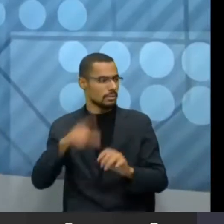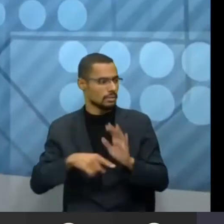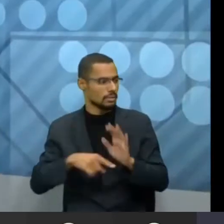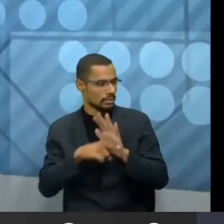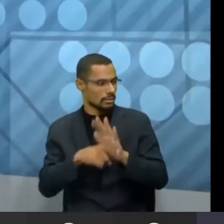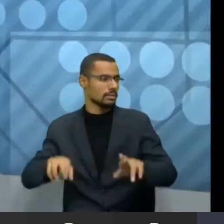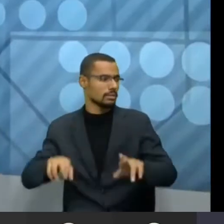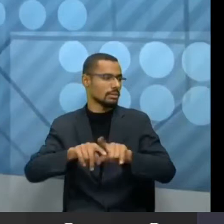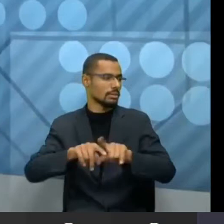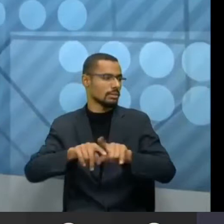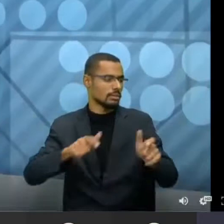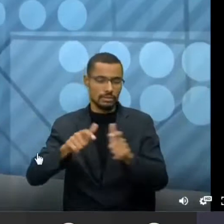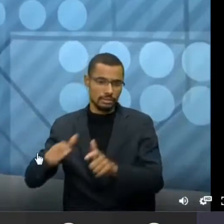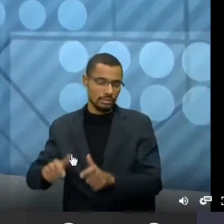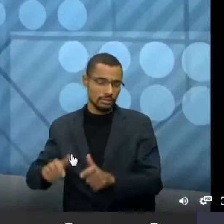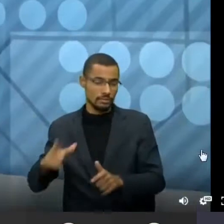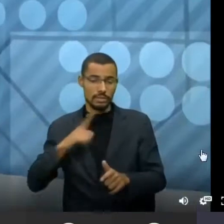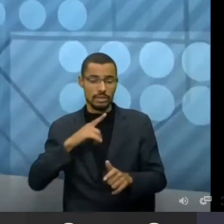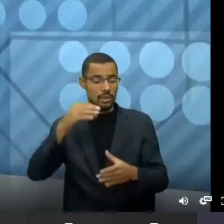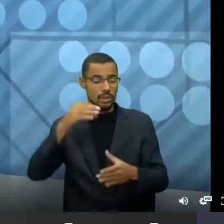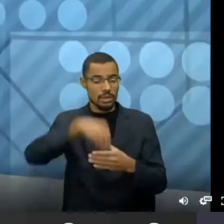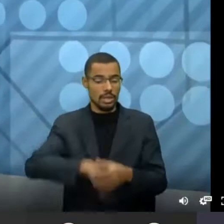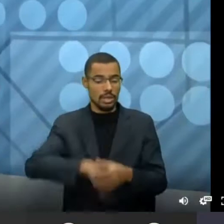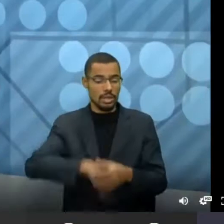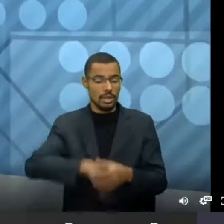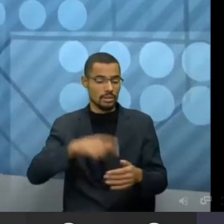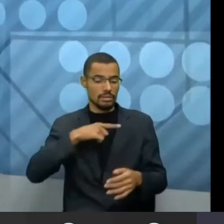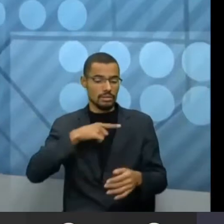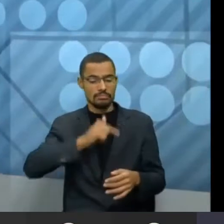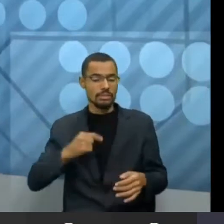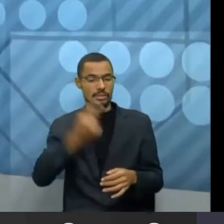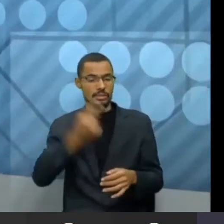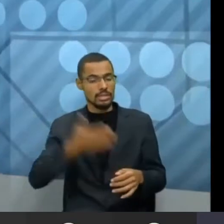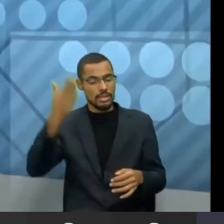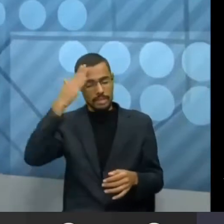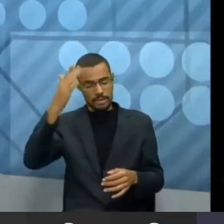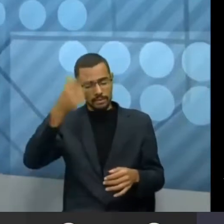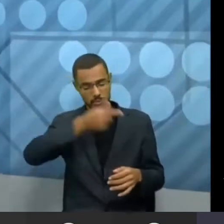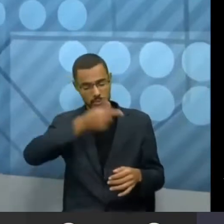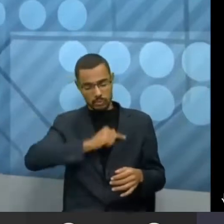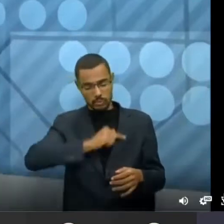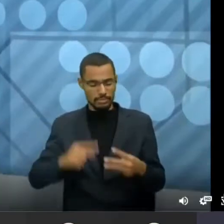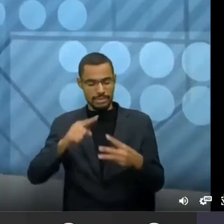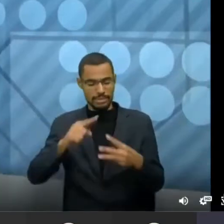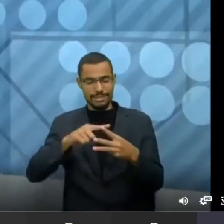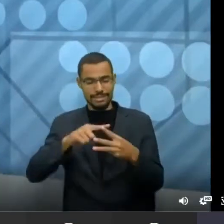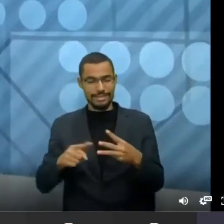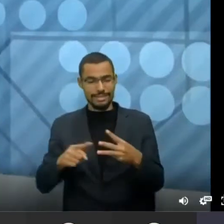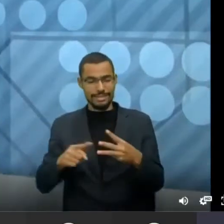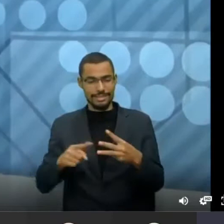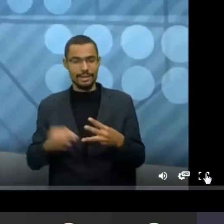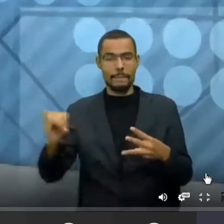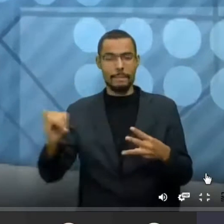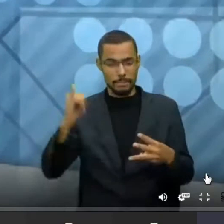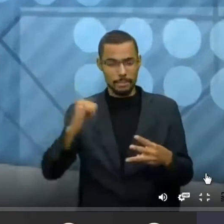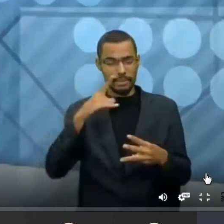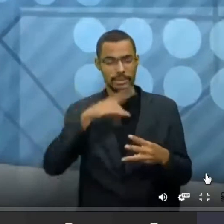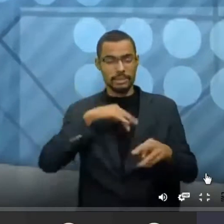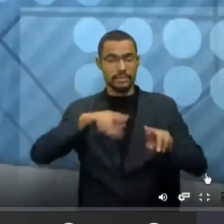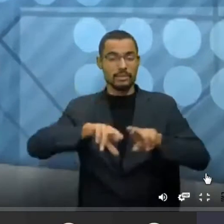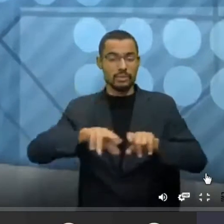enche diferentes espaços dentro desse órgão, porque nós sabemos que o estômago ele possui 3 camadas de músculos, né?